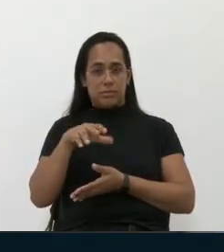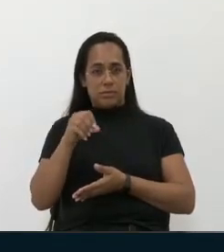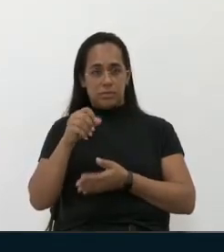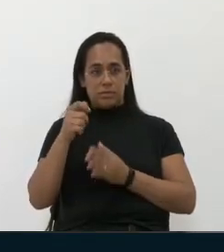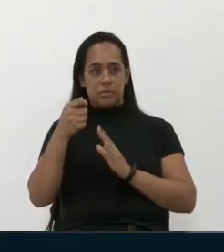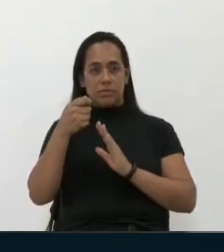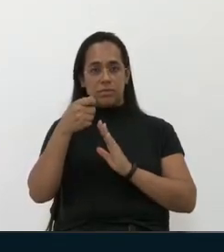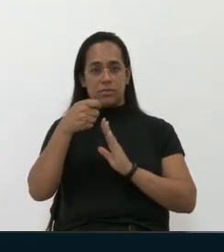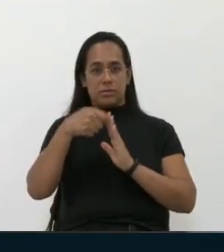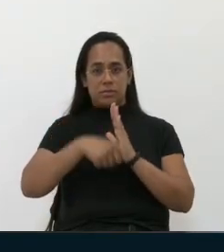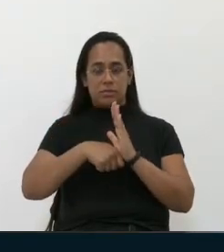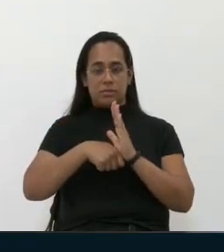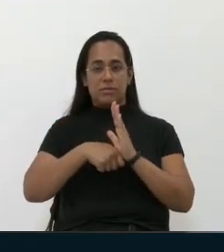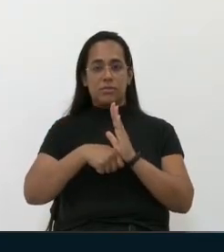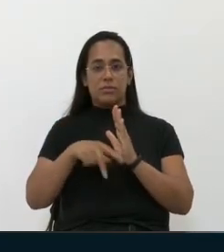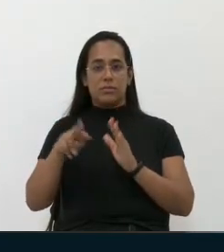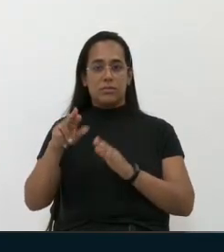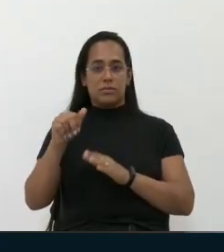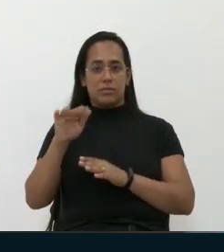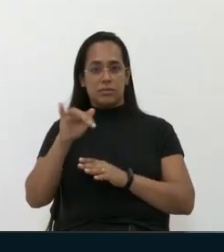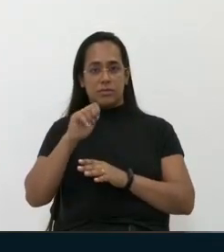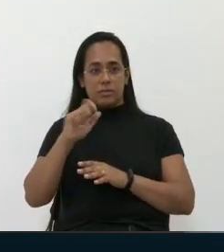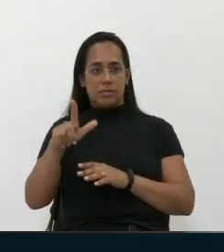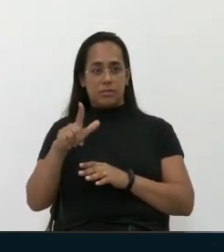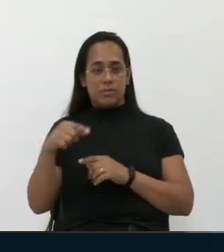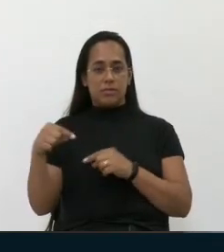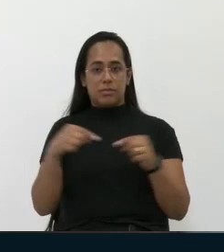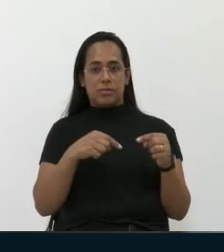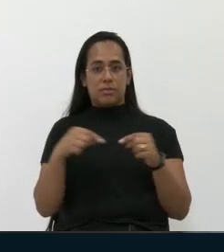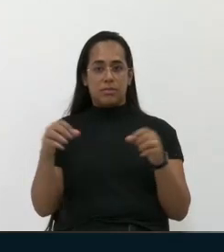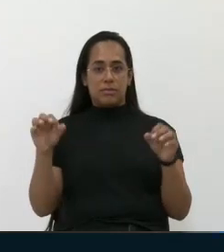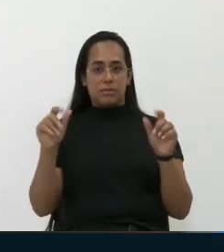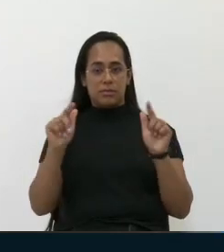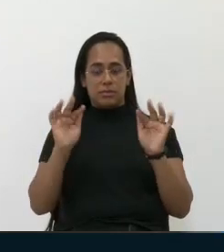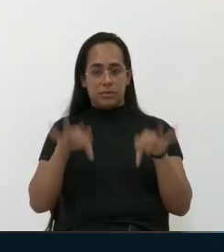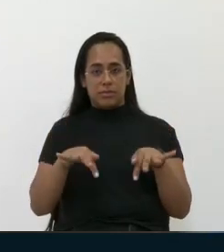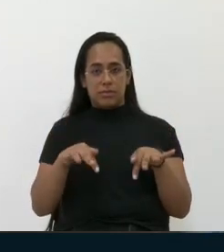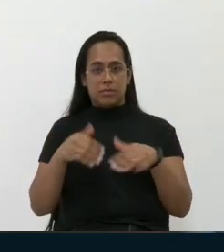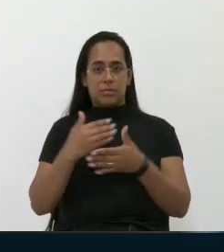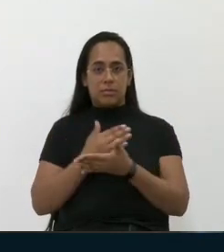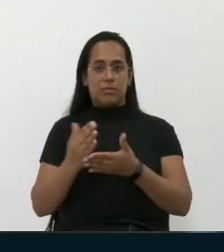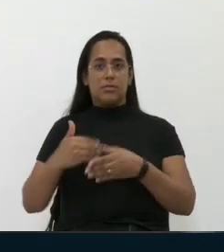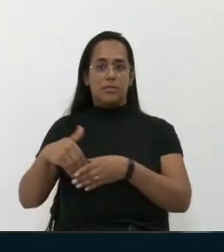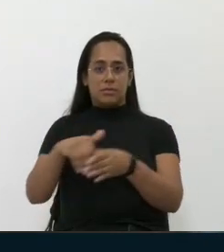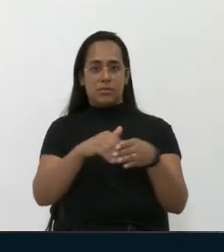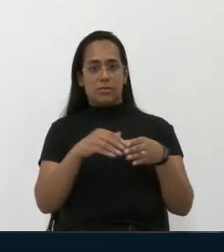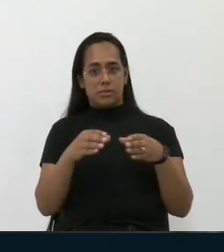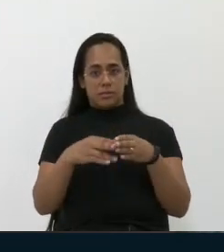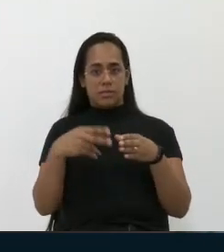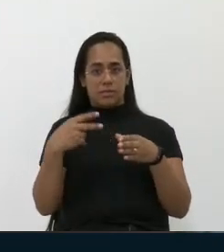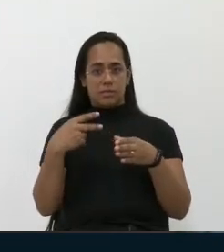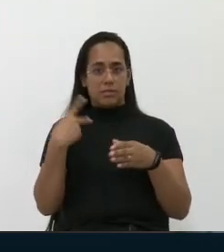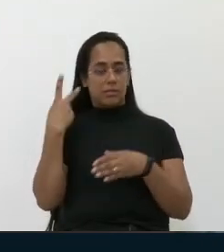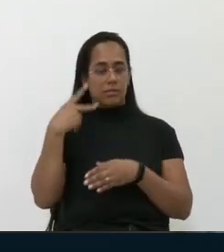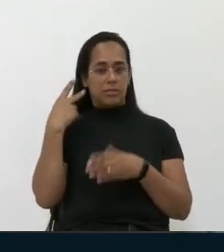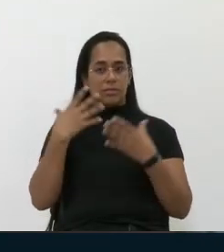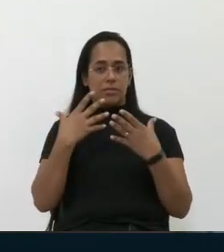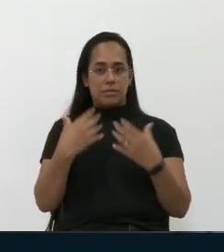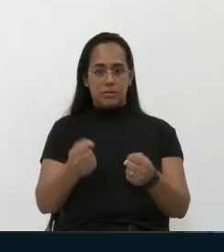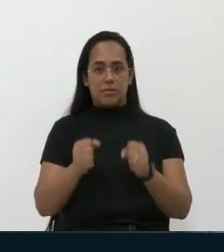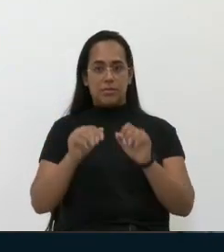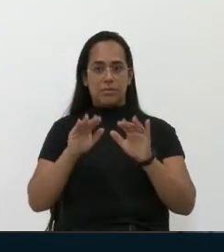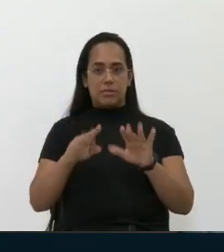discussão. Encerrada a discussão, em votação. Os vereadores favoráveis permaneçam como estão e os contrários